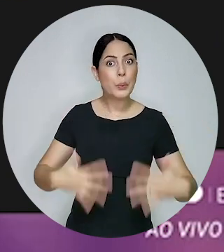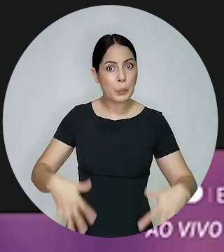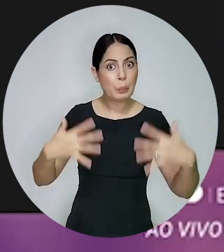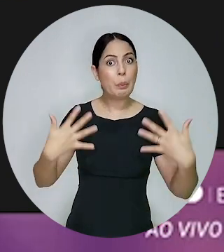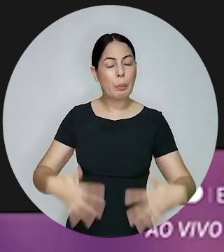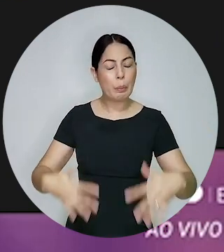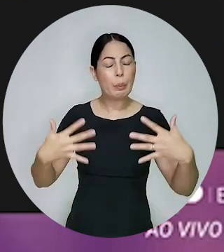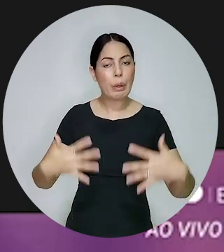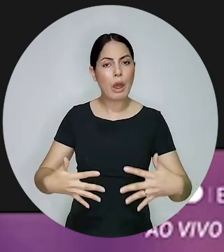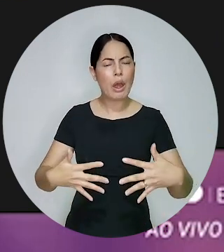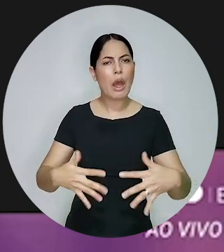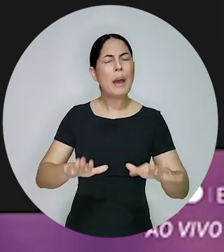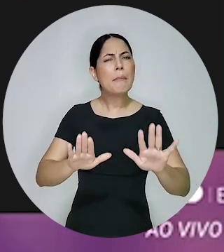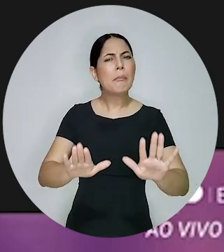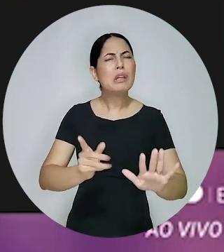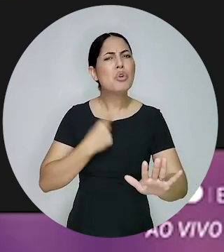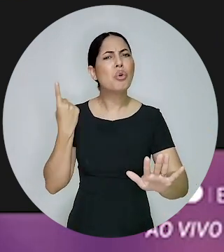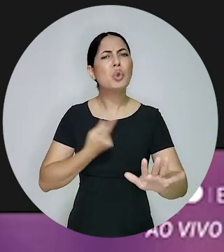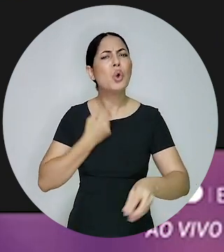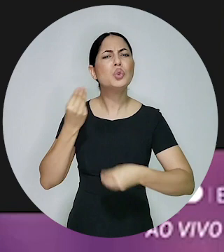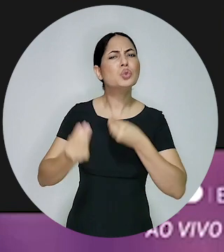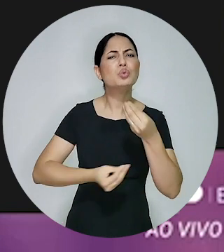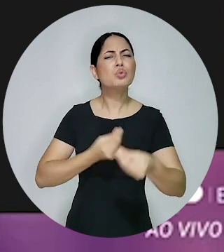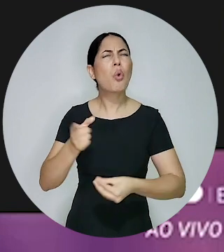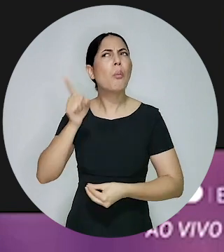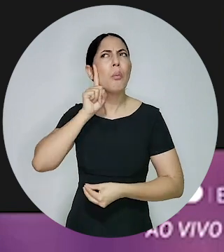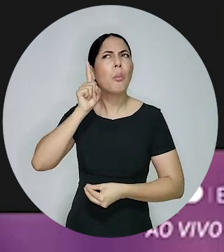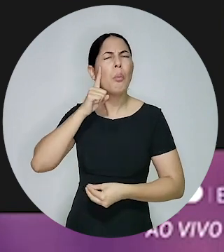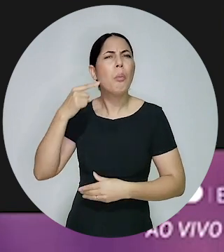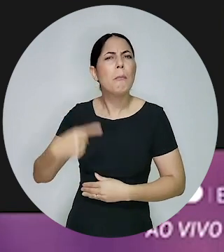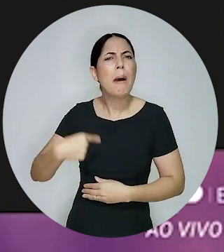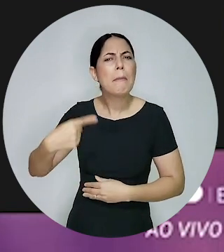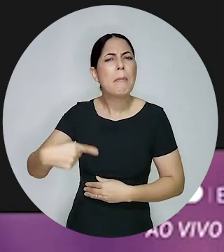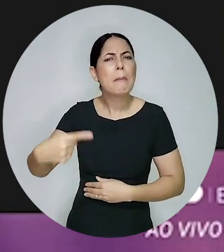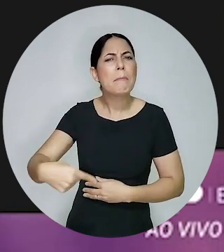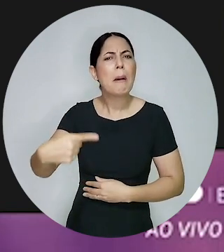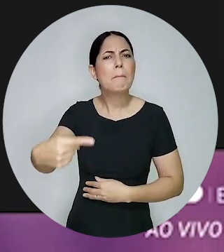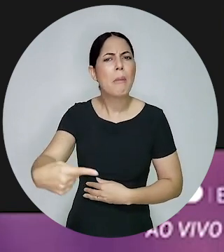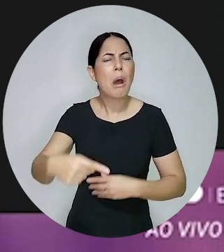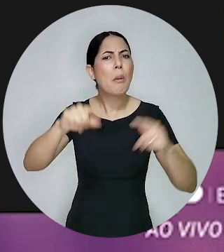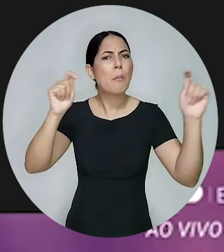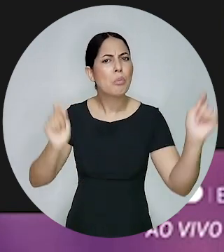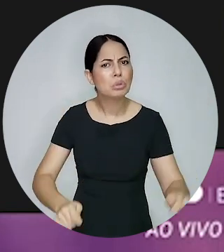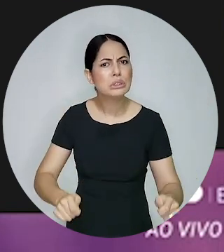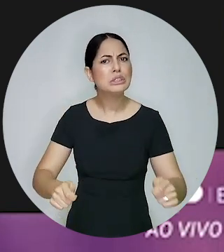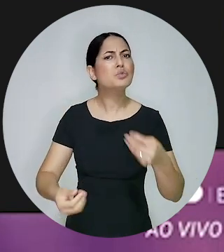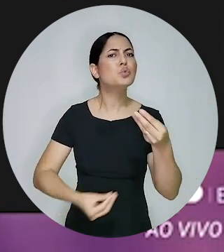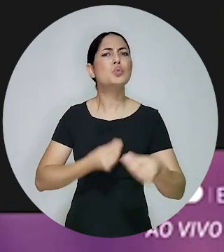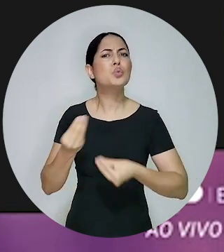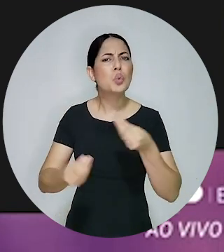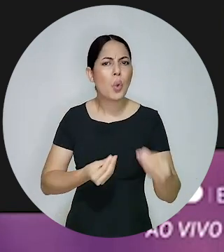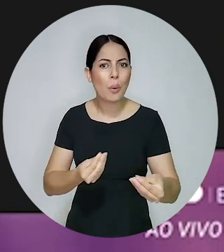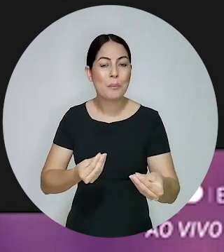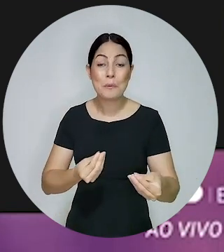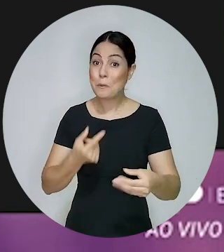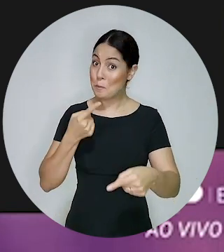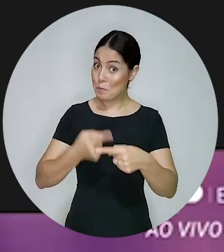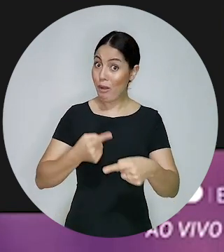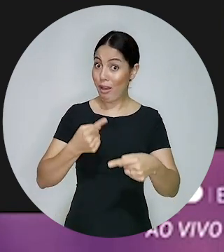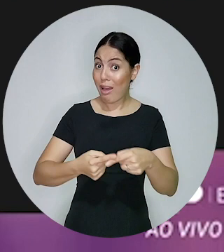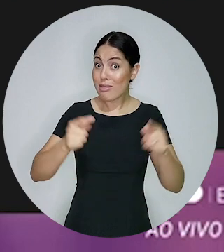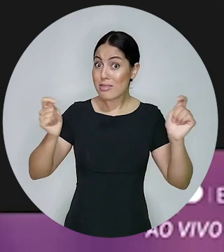coisa e a gente precisa ver, então, a partir de agora, como que a gente vai incorporar isso no nosso dia a dia e